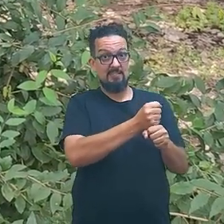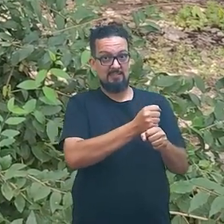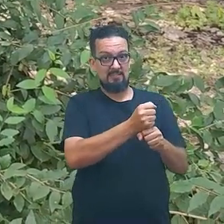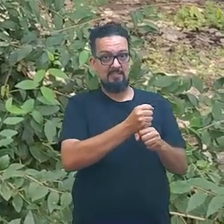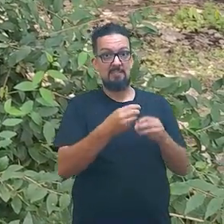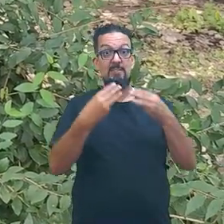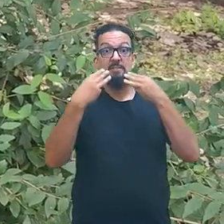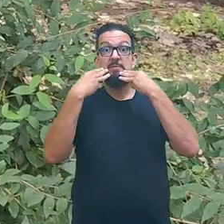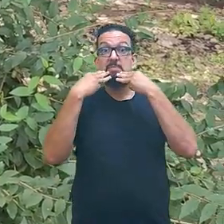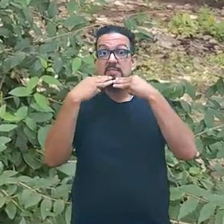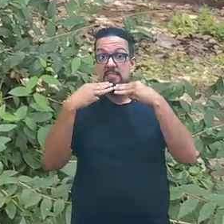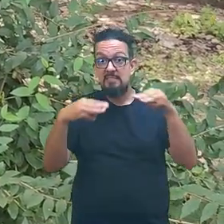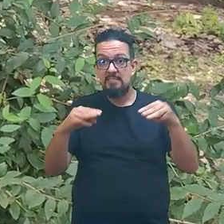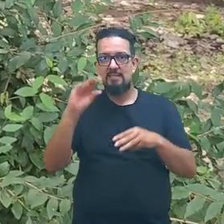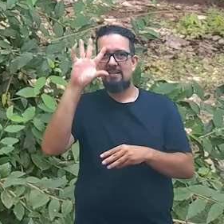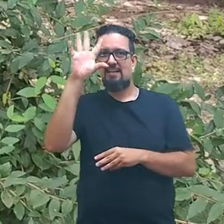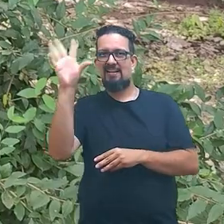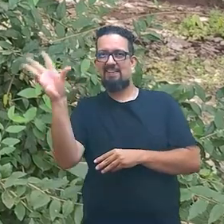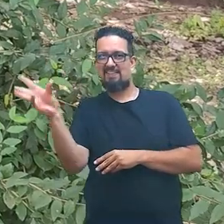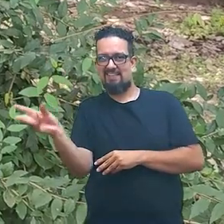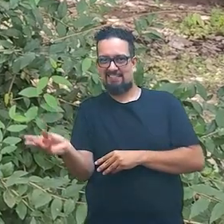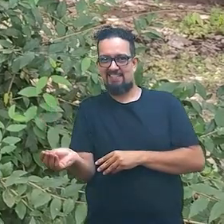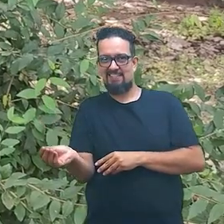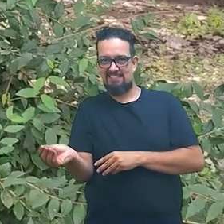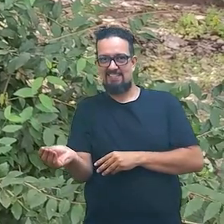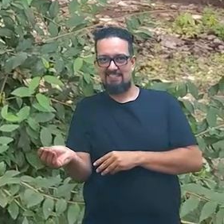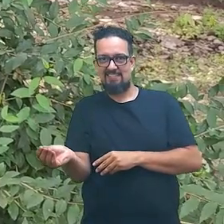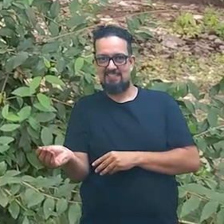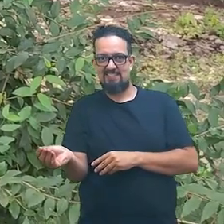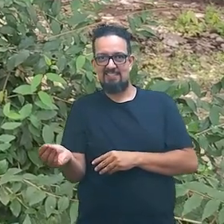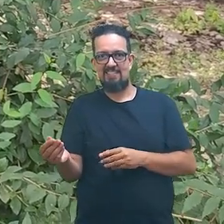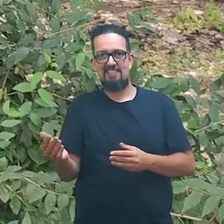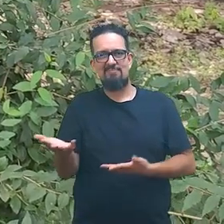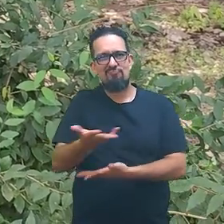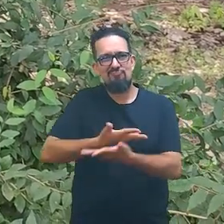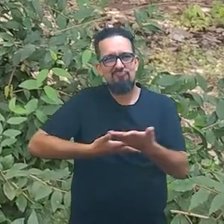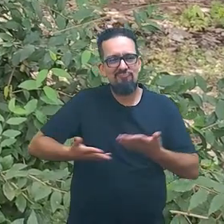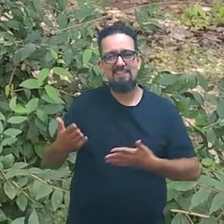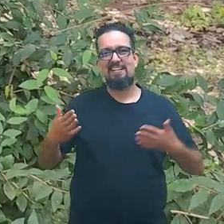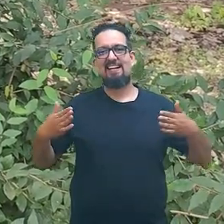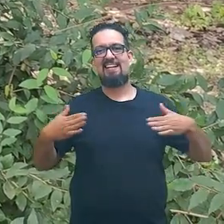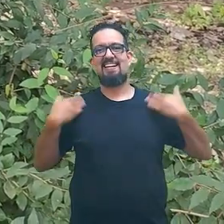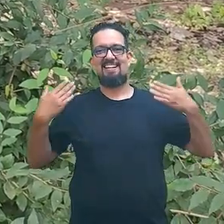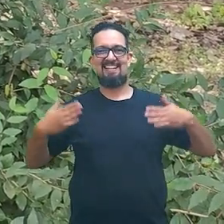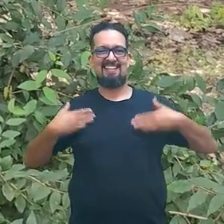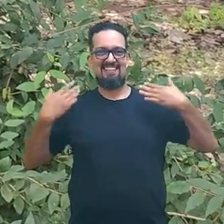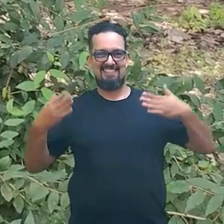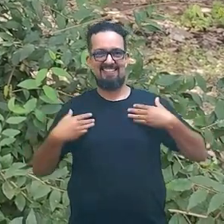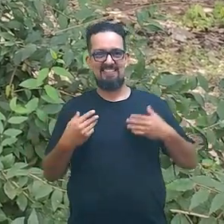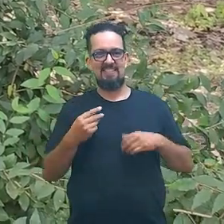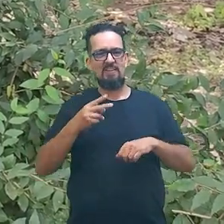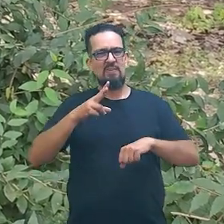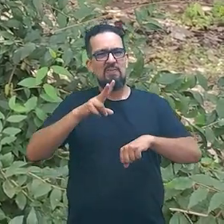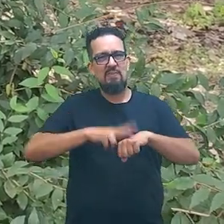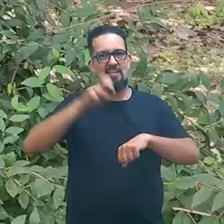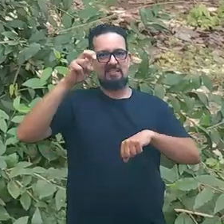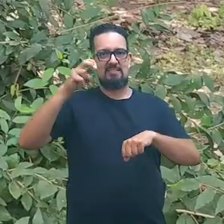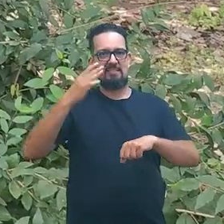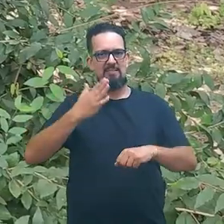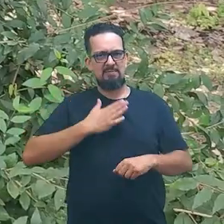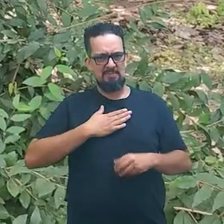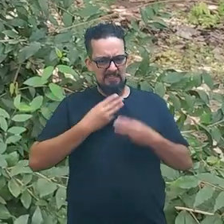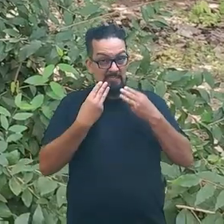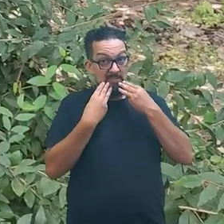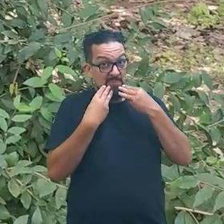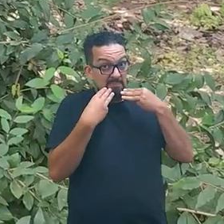na África. Então, estou aqui para partilhar um pouco com vocês essa alegria de descobrir essa vocação, né? Sou missionária na dimensão de vida, dentro do